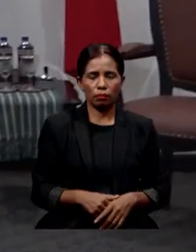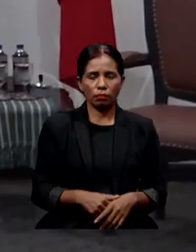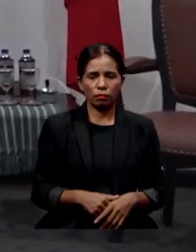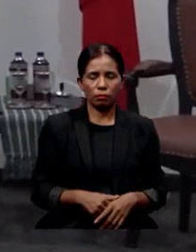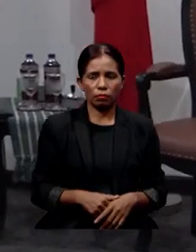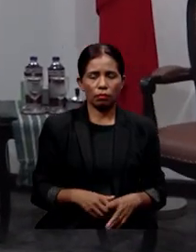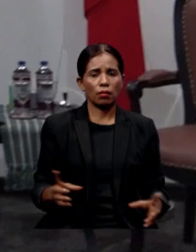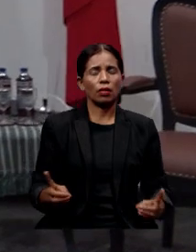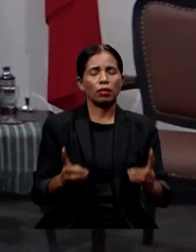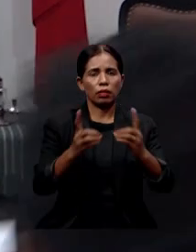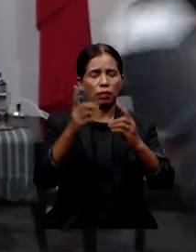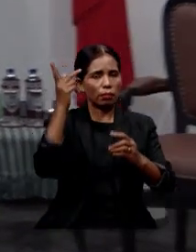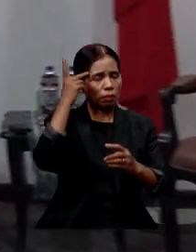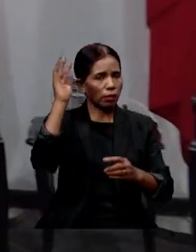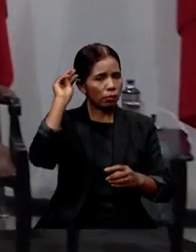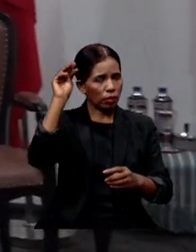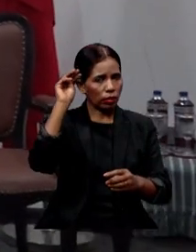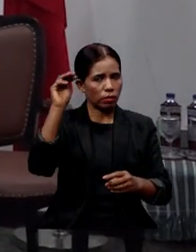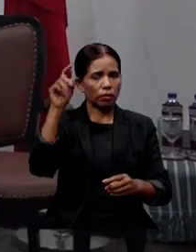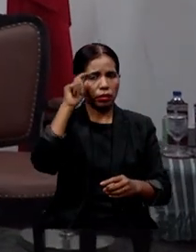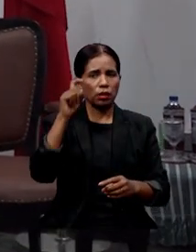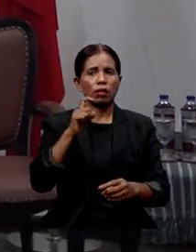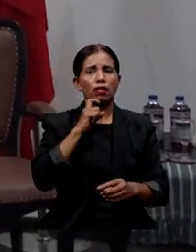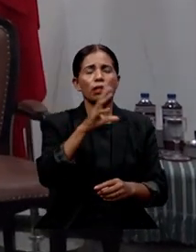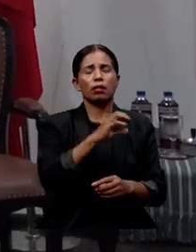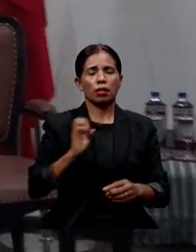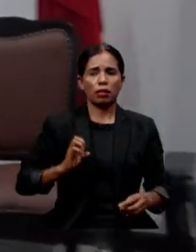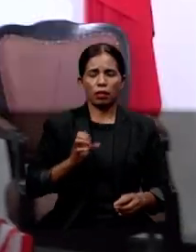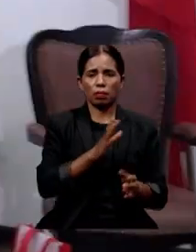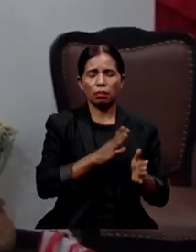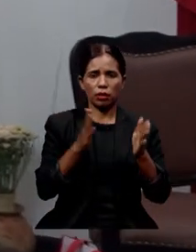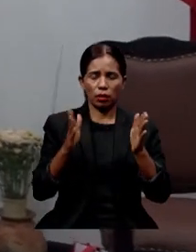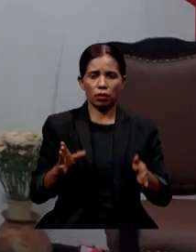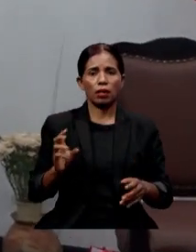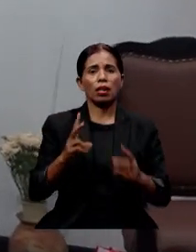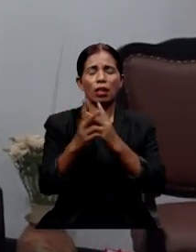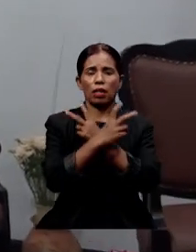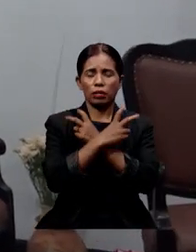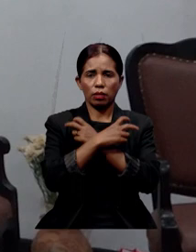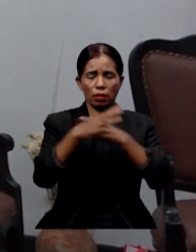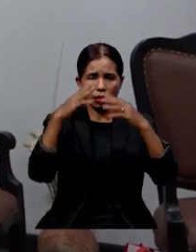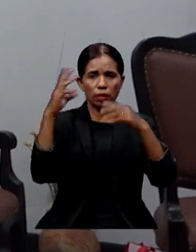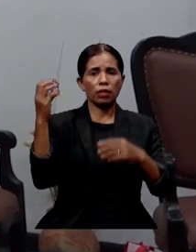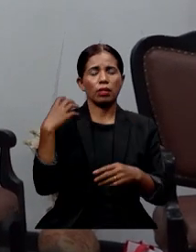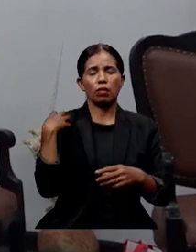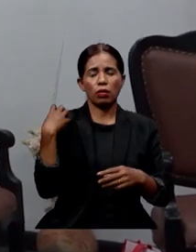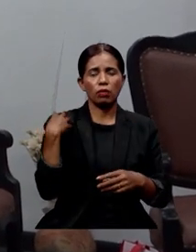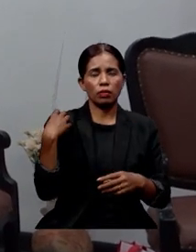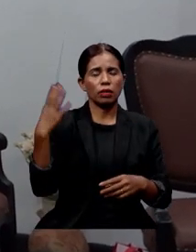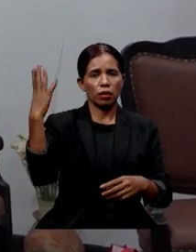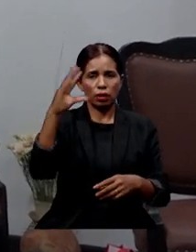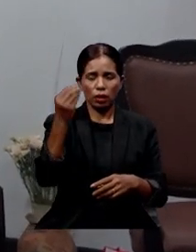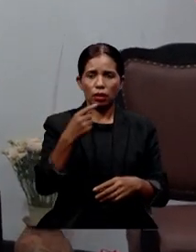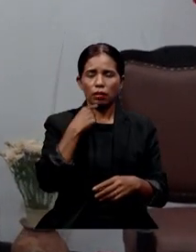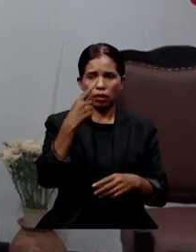A foi na Sorumalu ho primeiro-ministro Kairala Xanana Guzmão, embaixador Austria nebe residente ha Jakarta afirma se consolida na